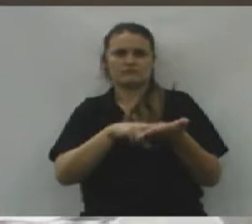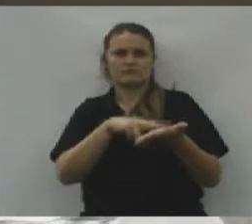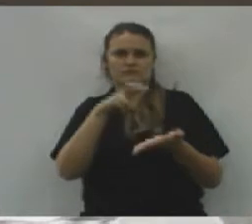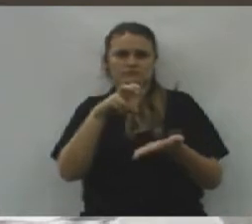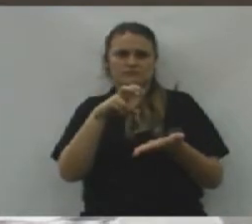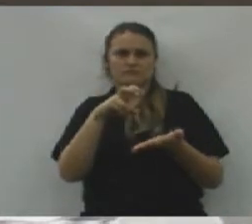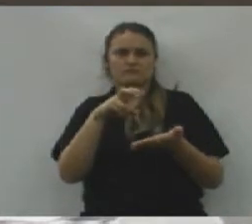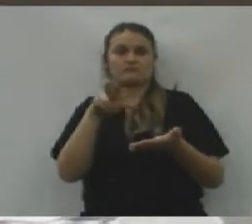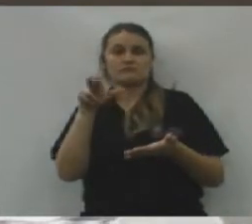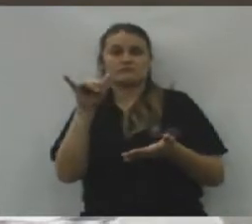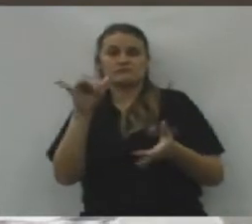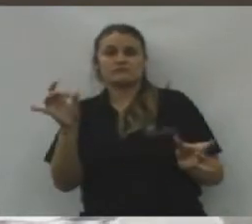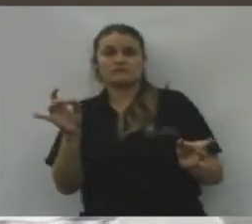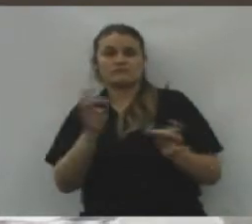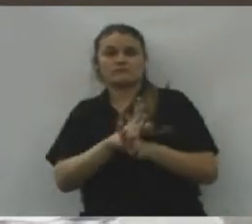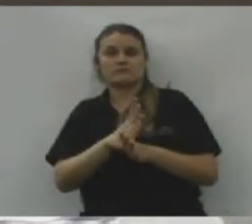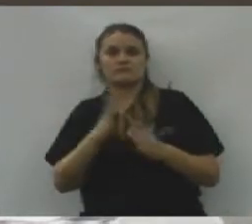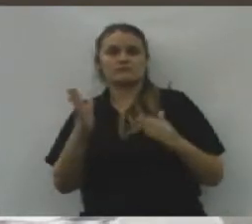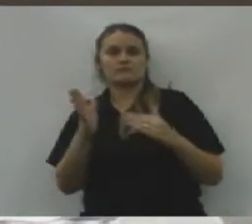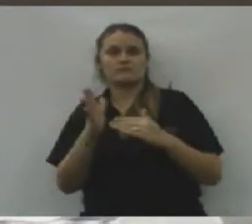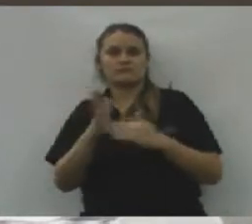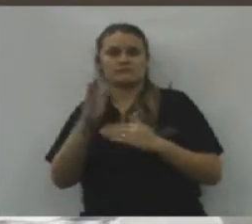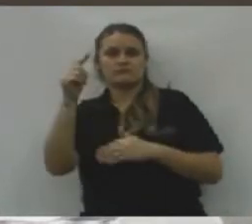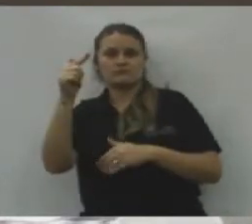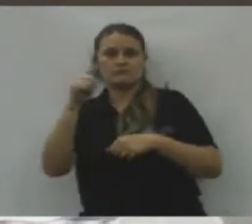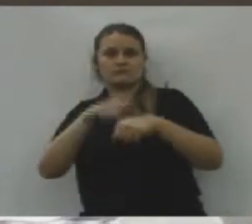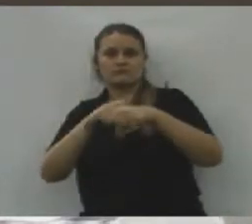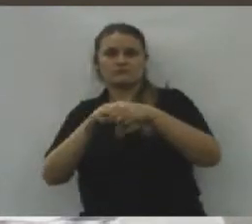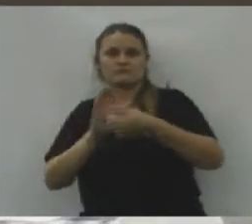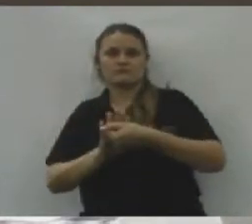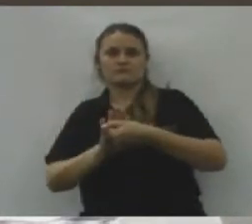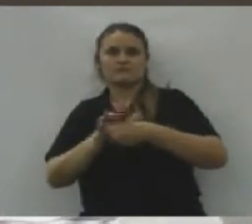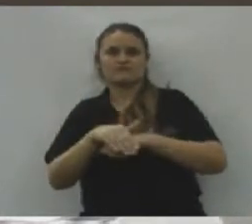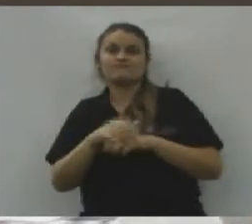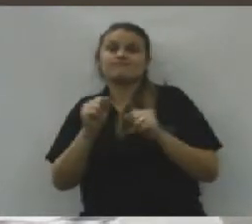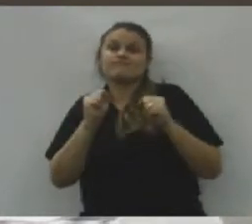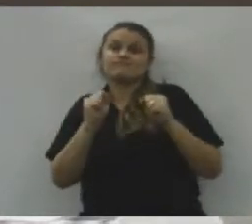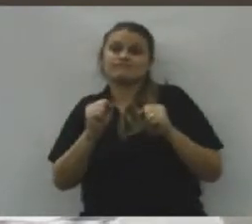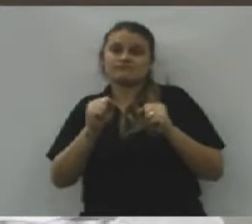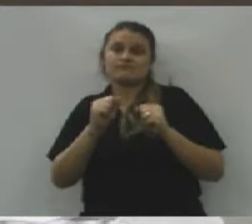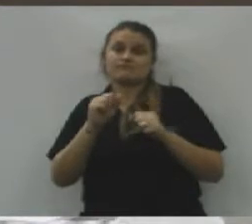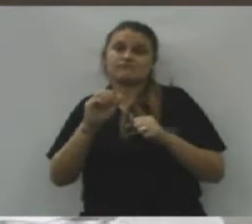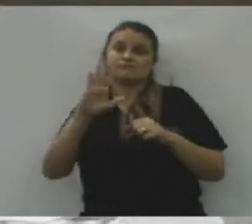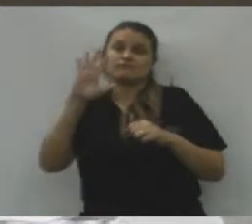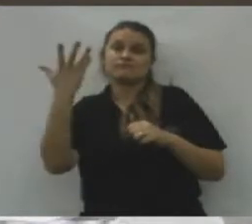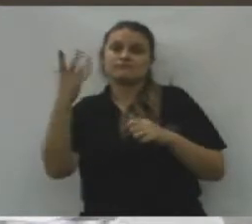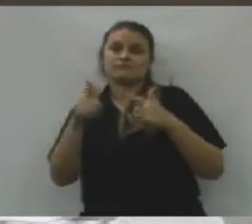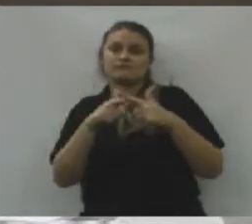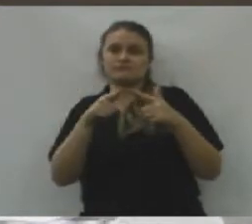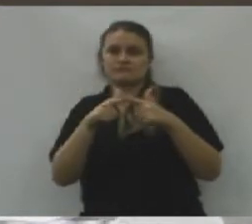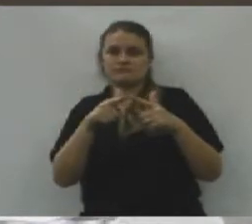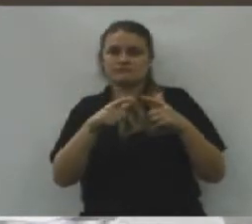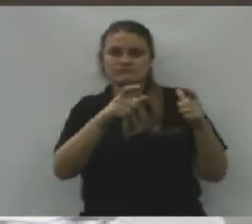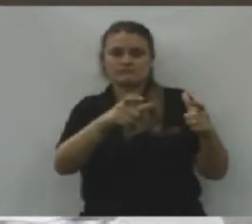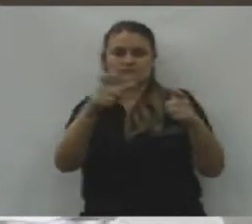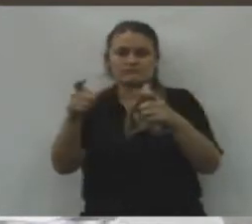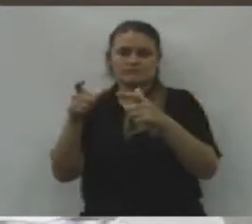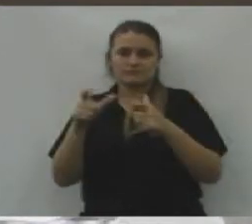ser concluídos até as 17h, podendo ser afetados os seguintes